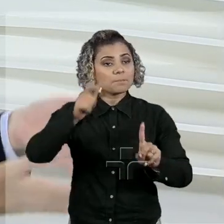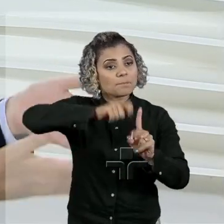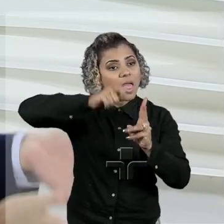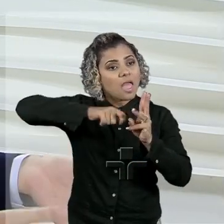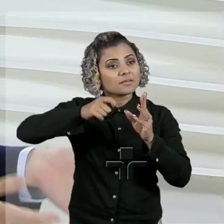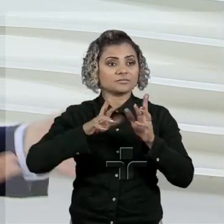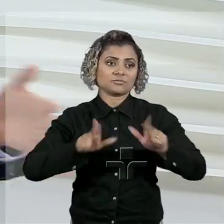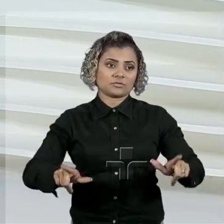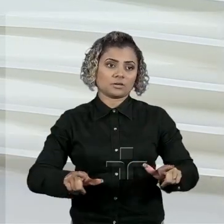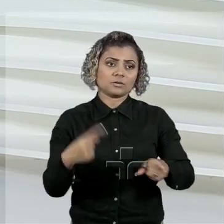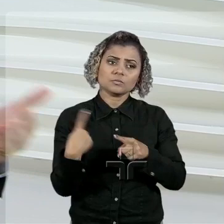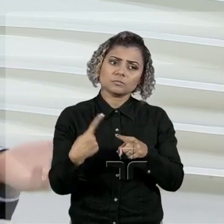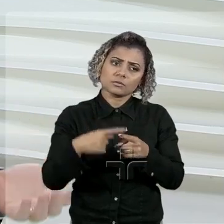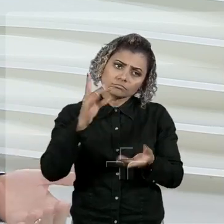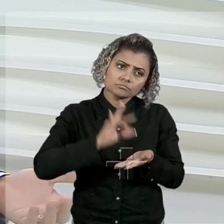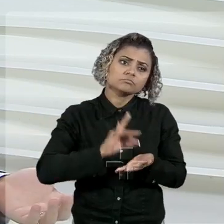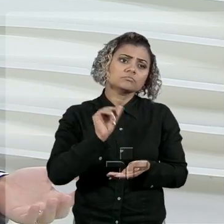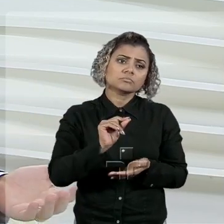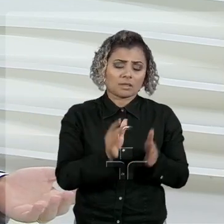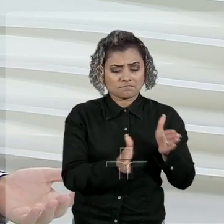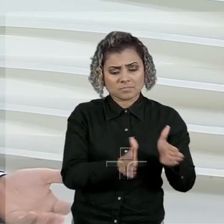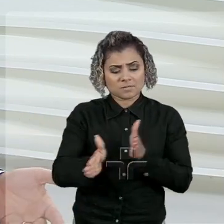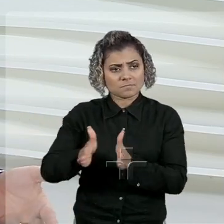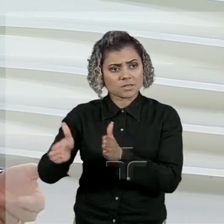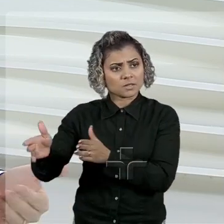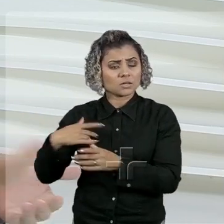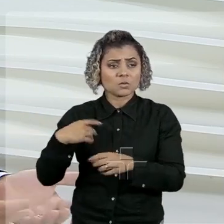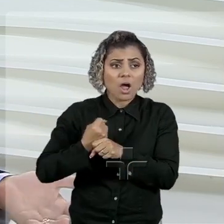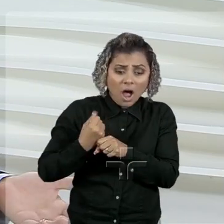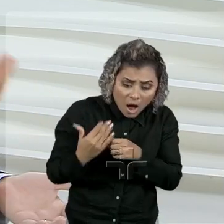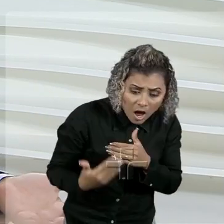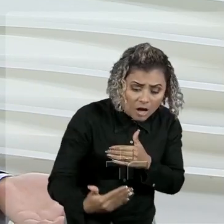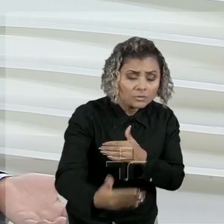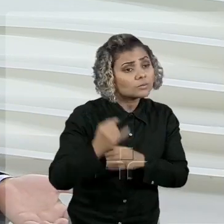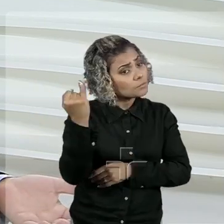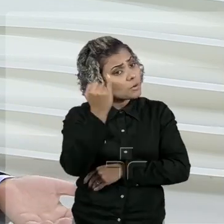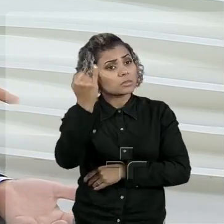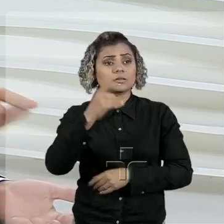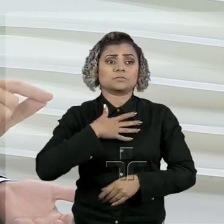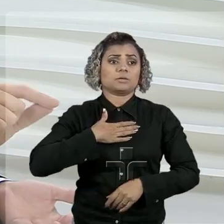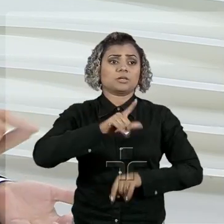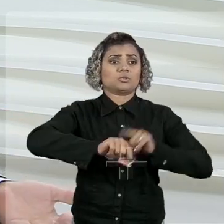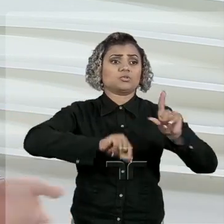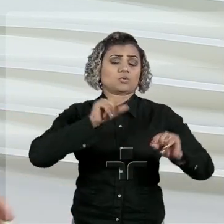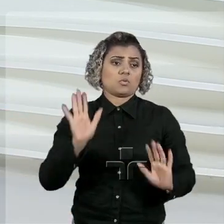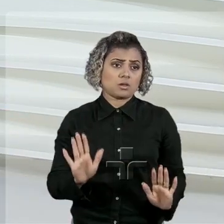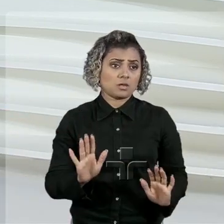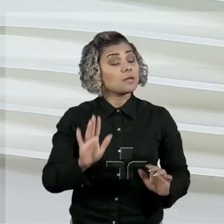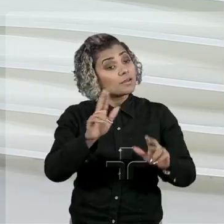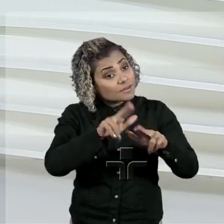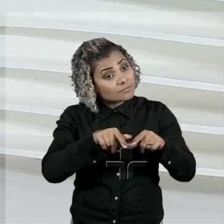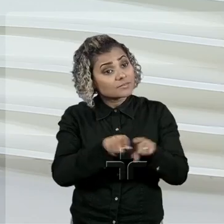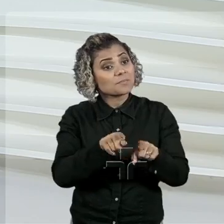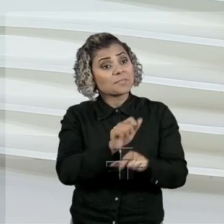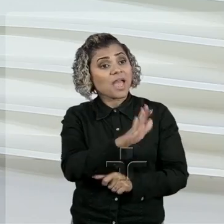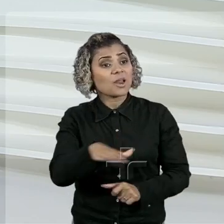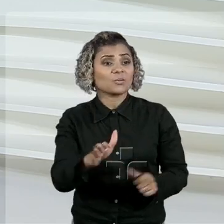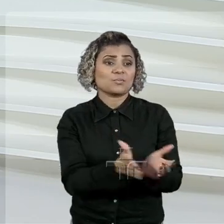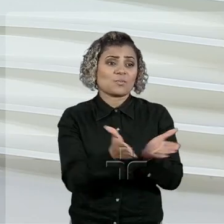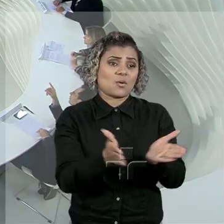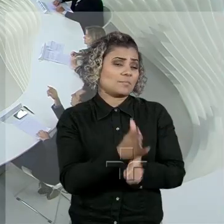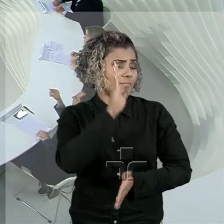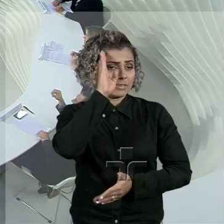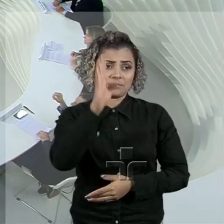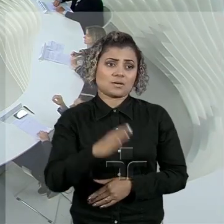alunos complementares nos períodos durante o ano, que é importante para que ele tenha opção, especialmente o aluno mais vulnerável.